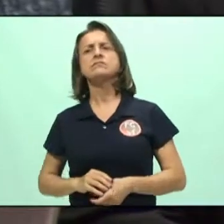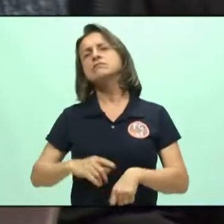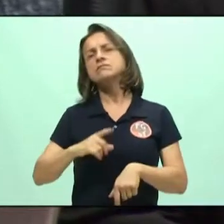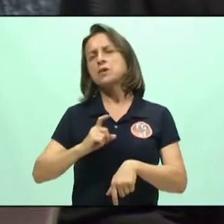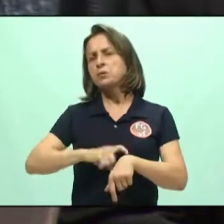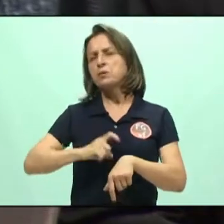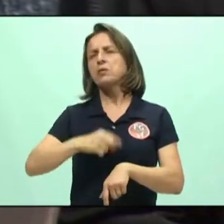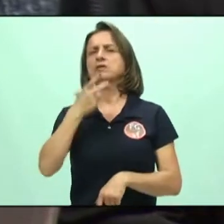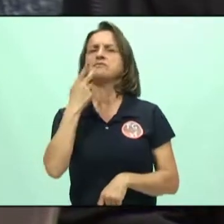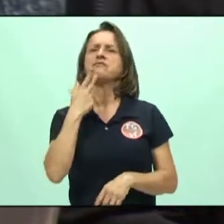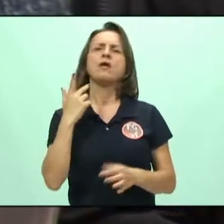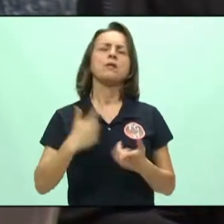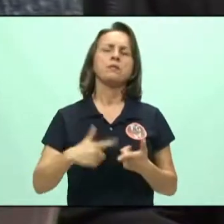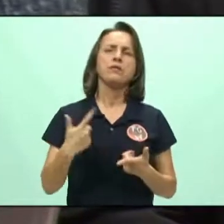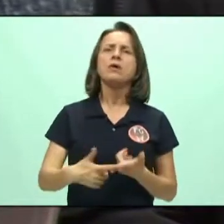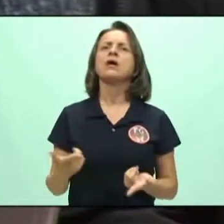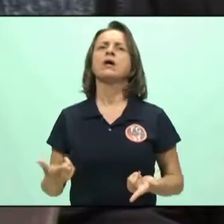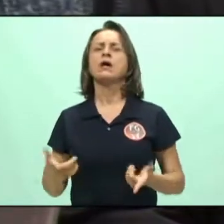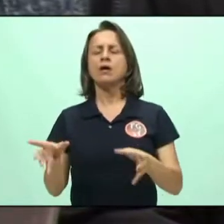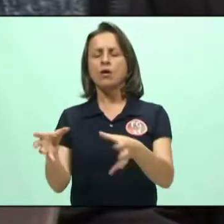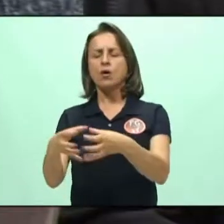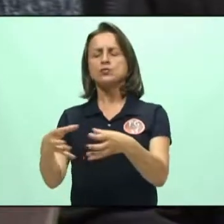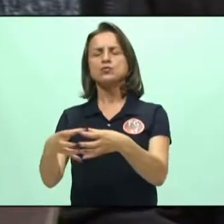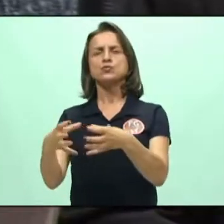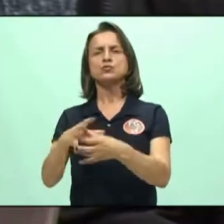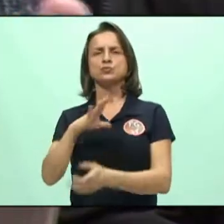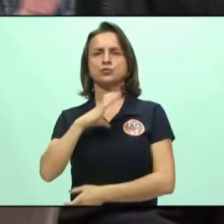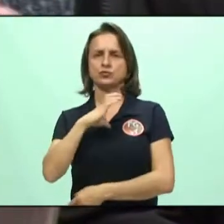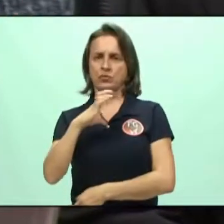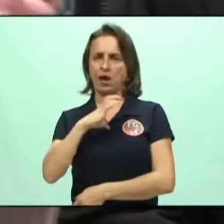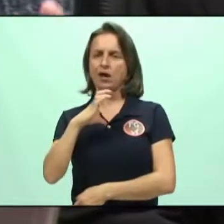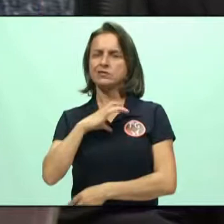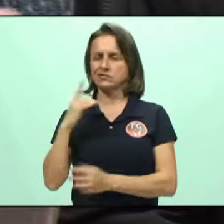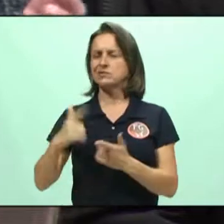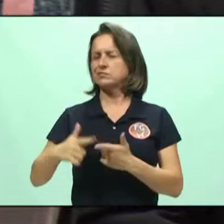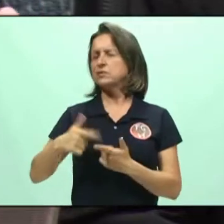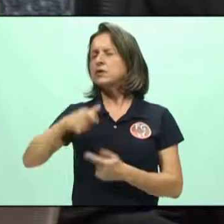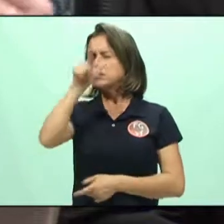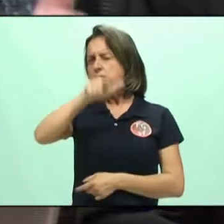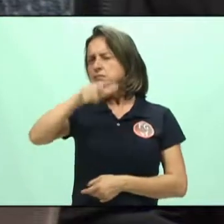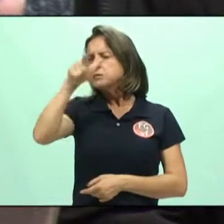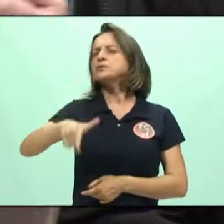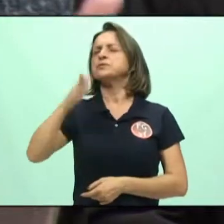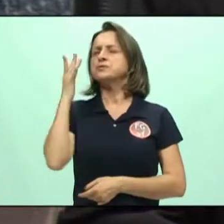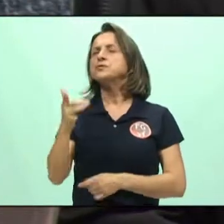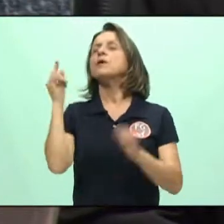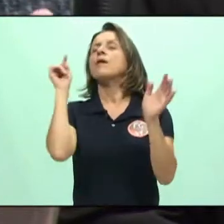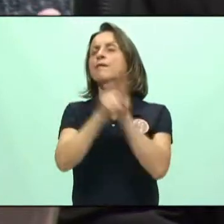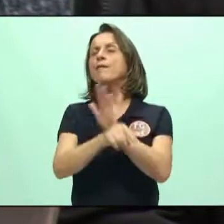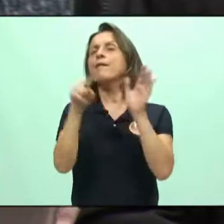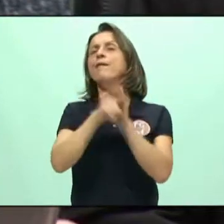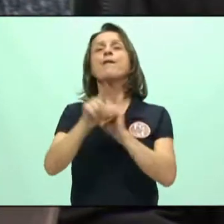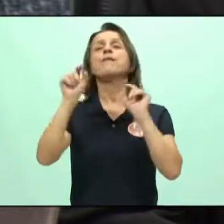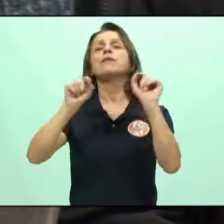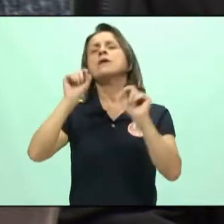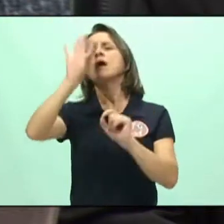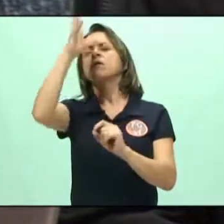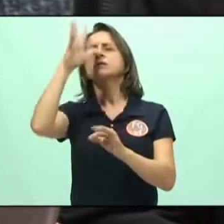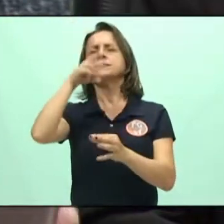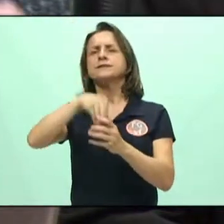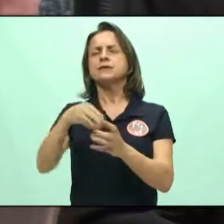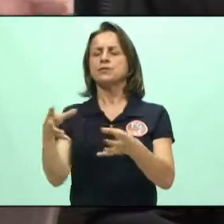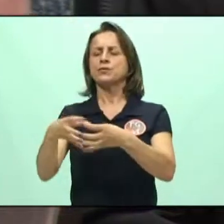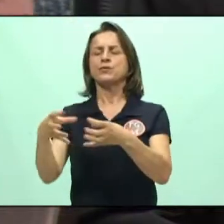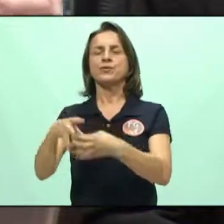Presidente com relação à comissão de ética porque as pessoas já devem estar questionando O que está sendo feito na comissão de ética